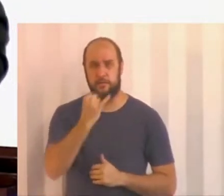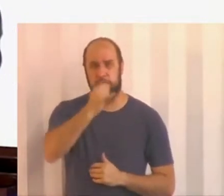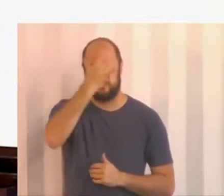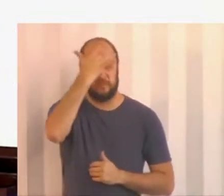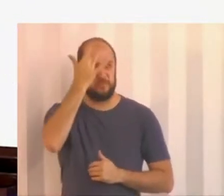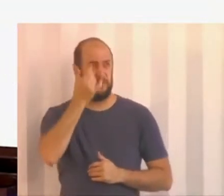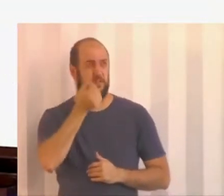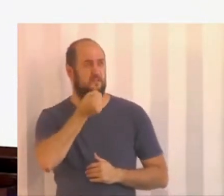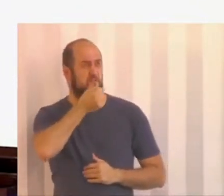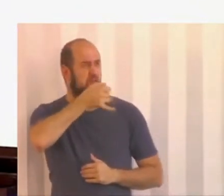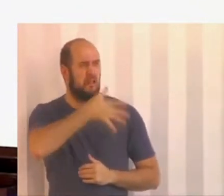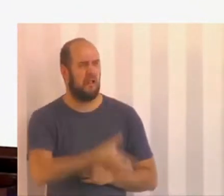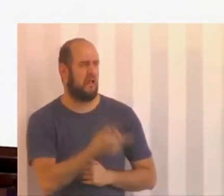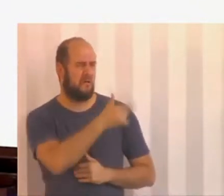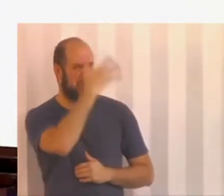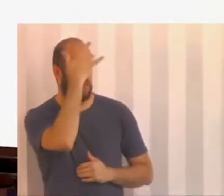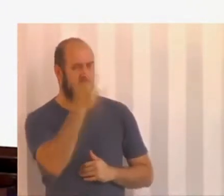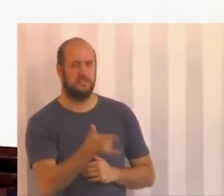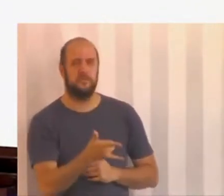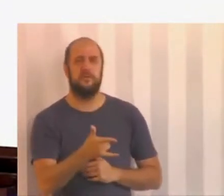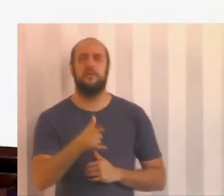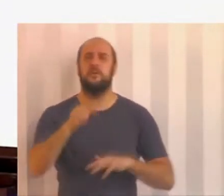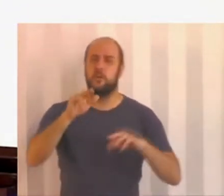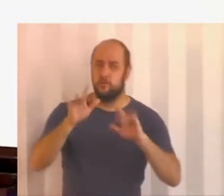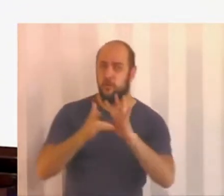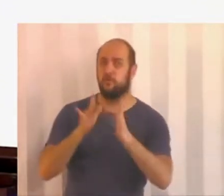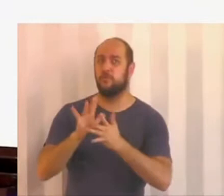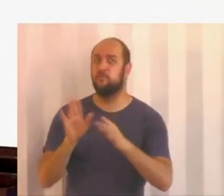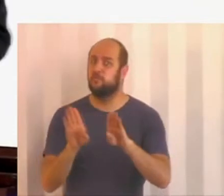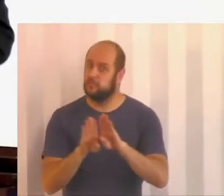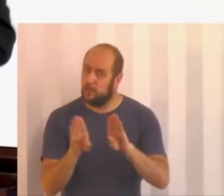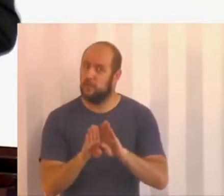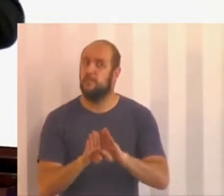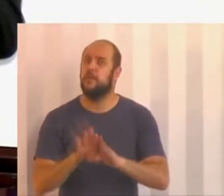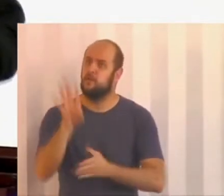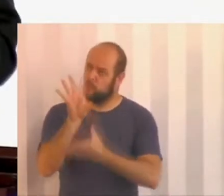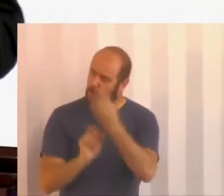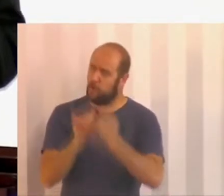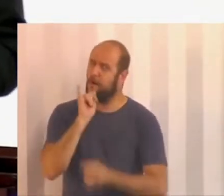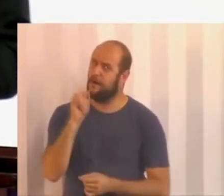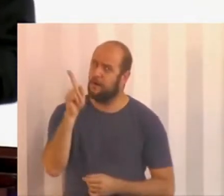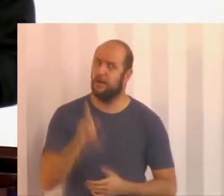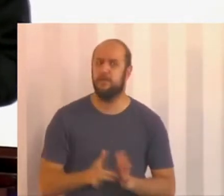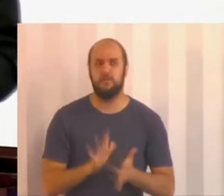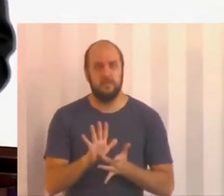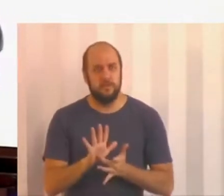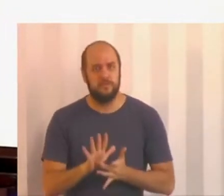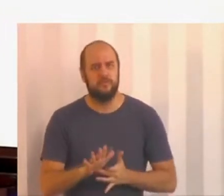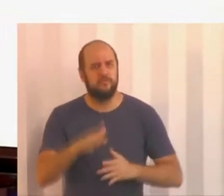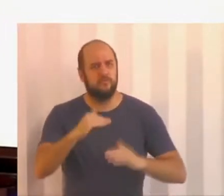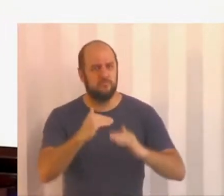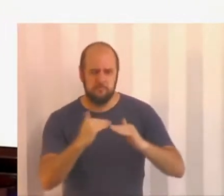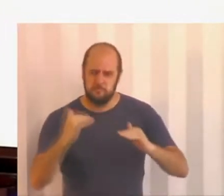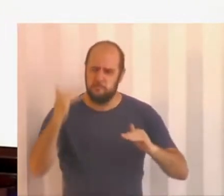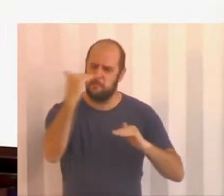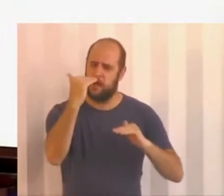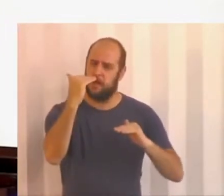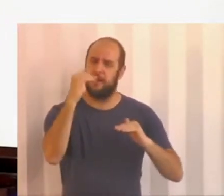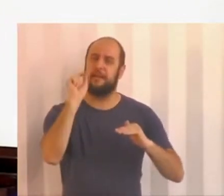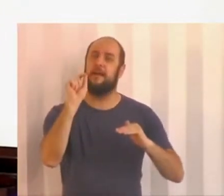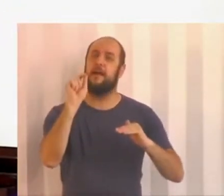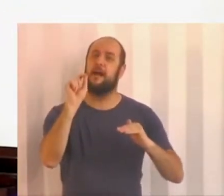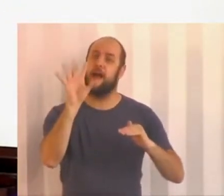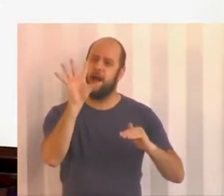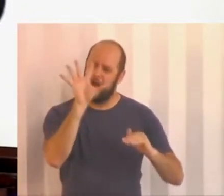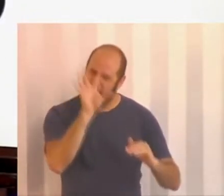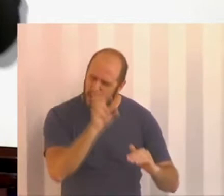outrem. Assim como o Senhor vos perdoou, assim também perdoai vós. E acima de tudo isso, porém, esteja o amor, que é